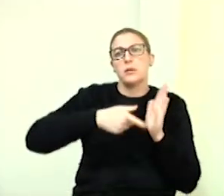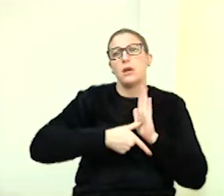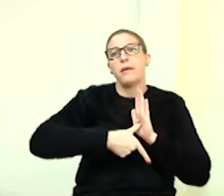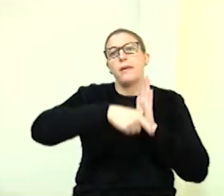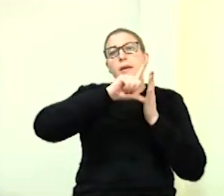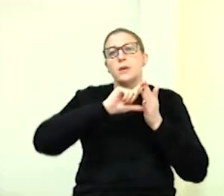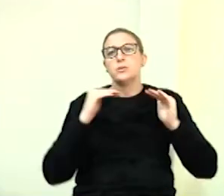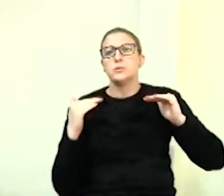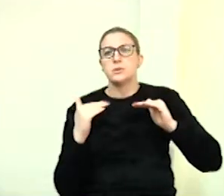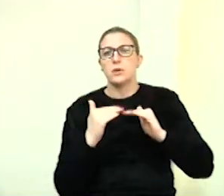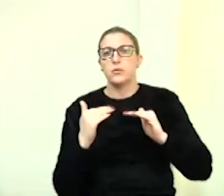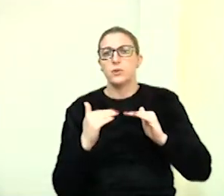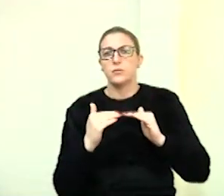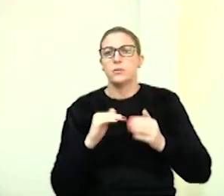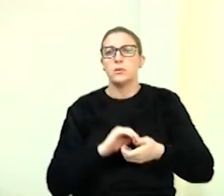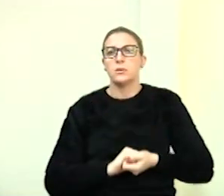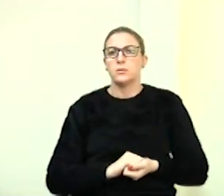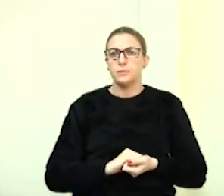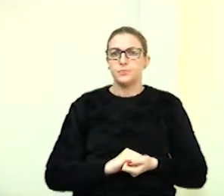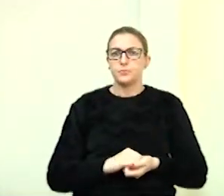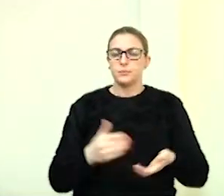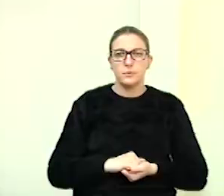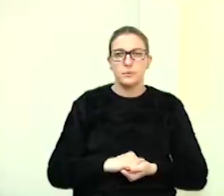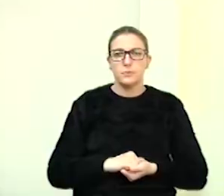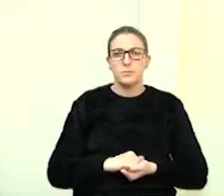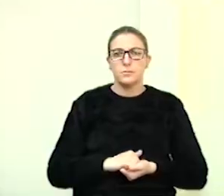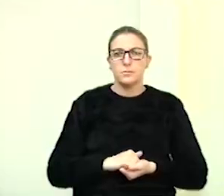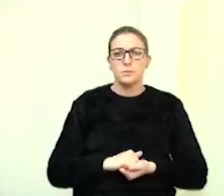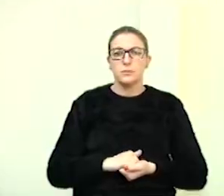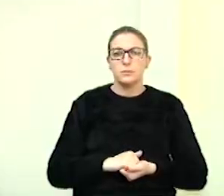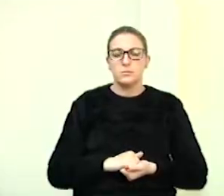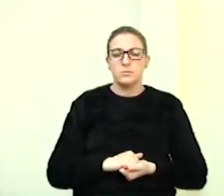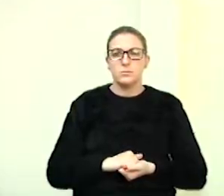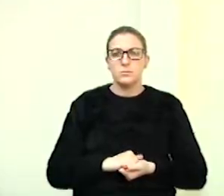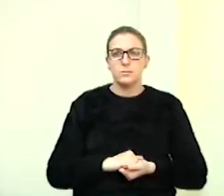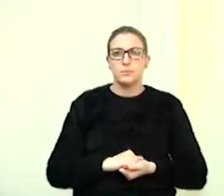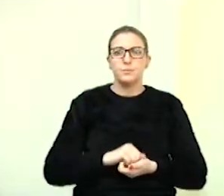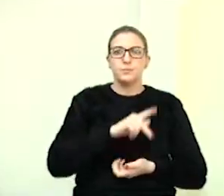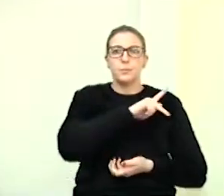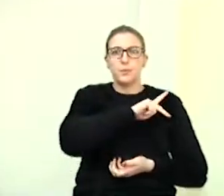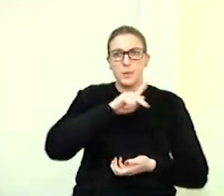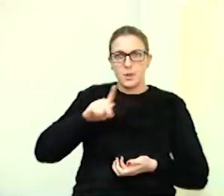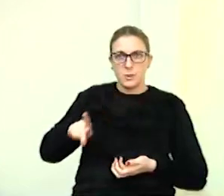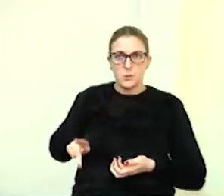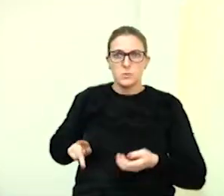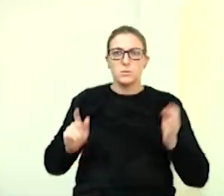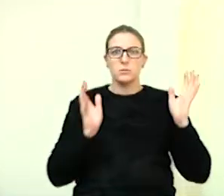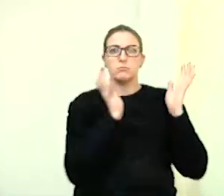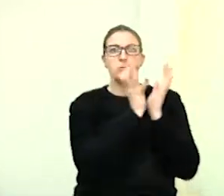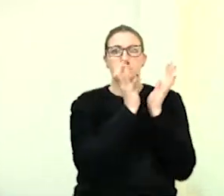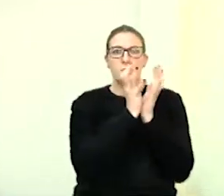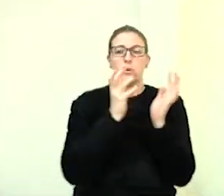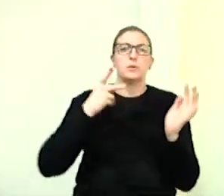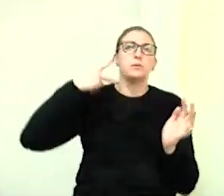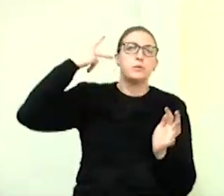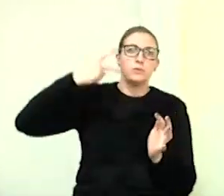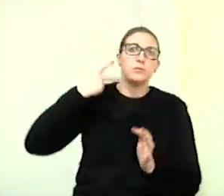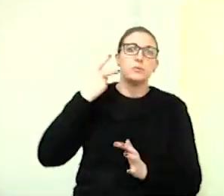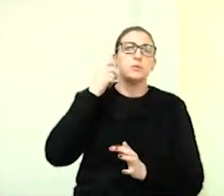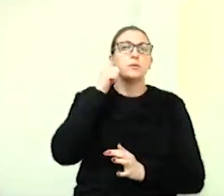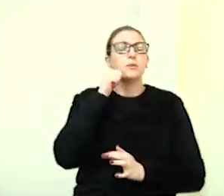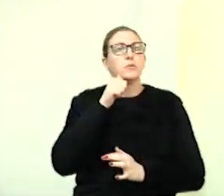Com a palavra o vereador Claudemir de Araújo. Senhor presidente, colegas vereadores, vereadora,